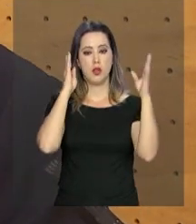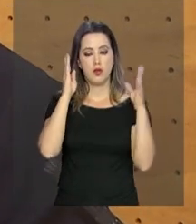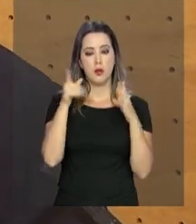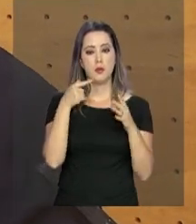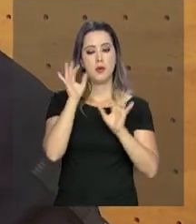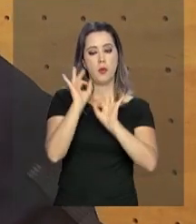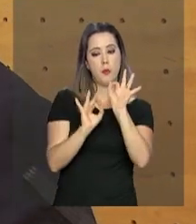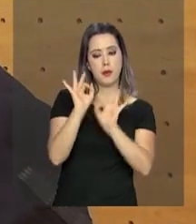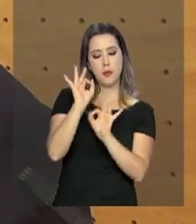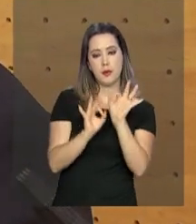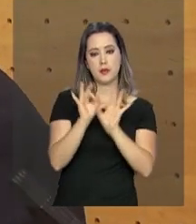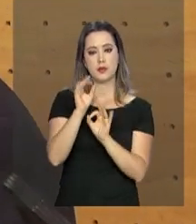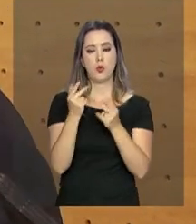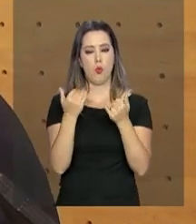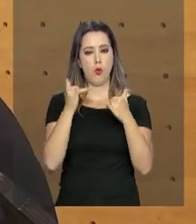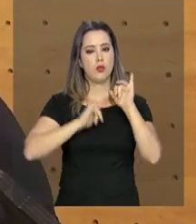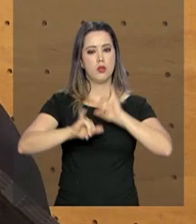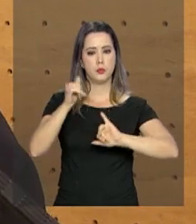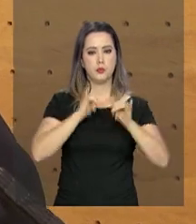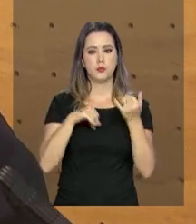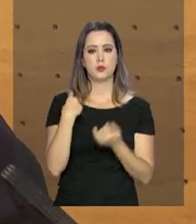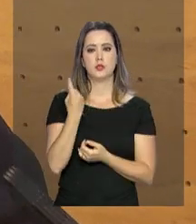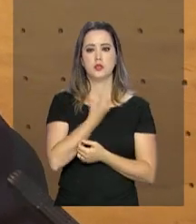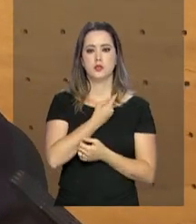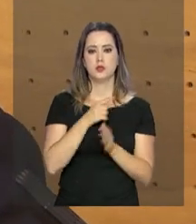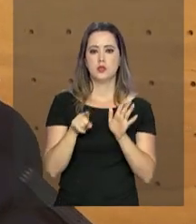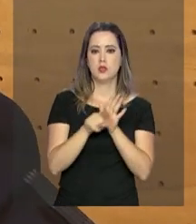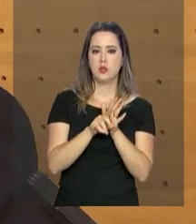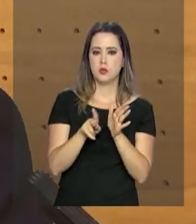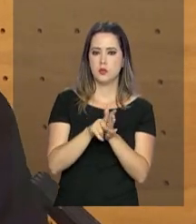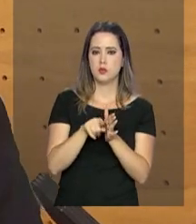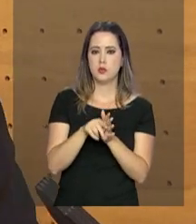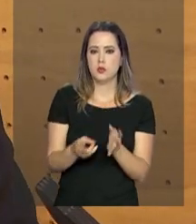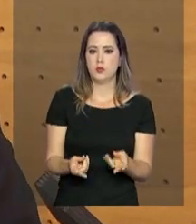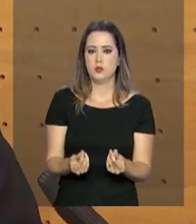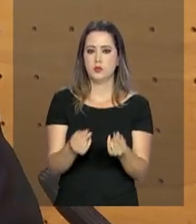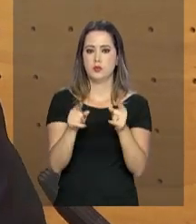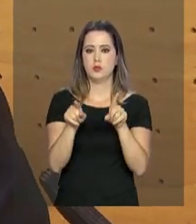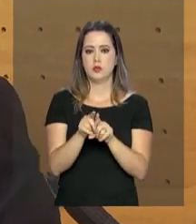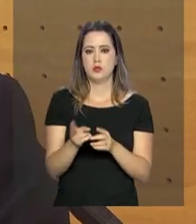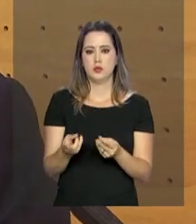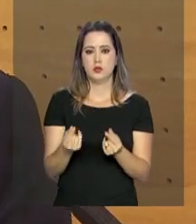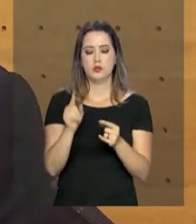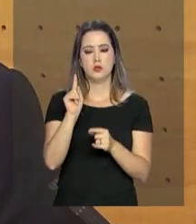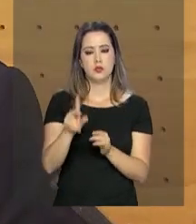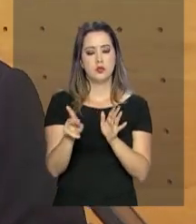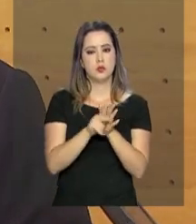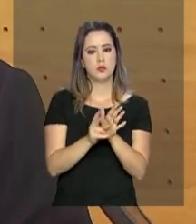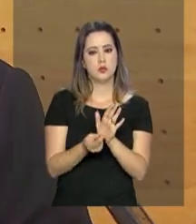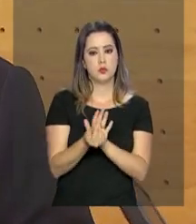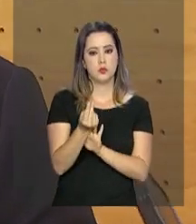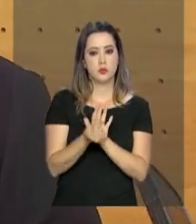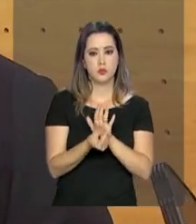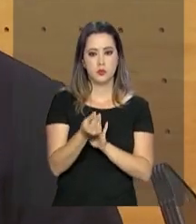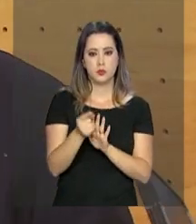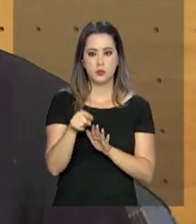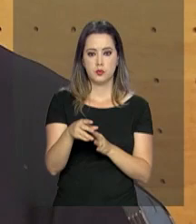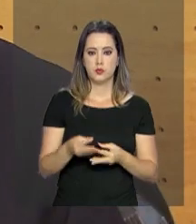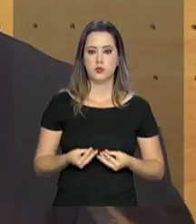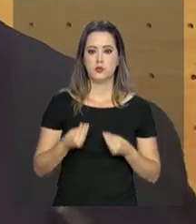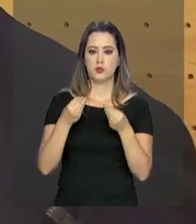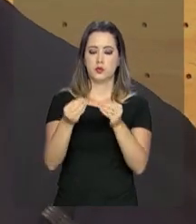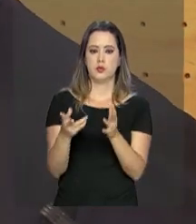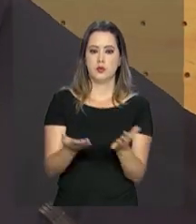que todos nós estamos através de incentivos da lei de informática recursos da lei de informática que são investidos nesse projeto para levar